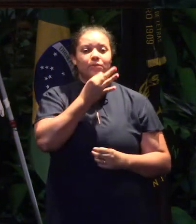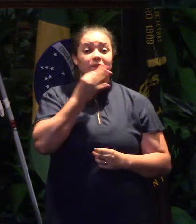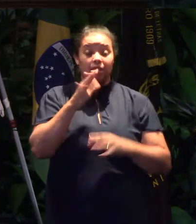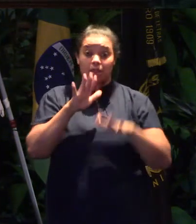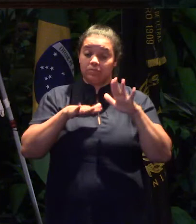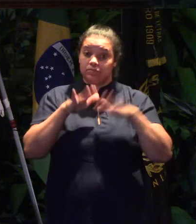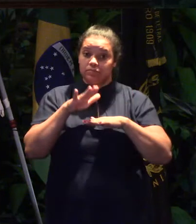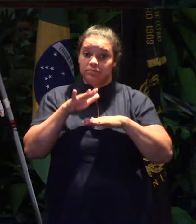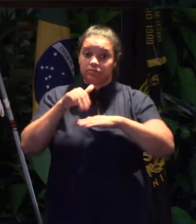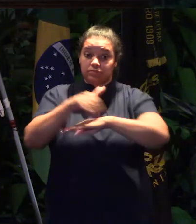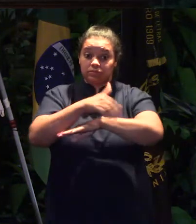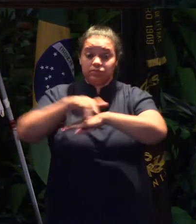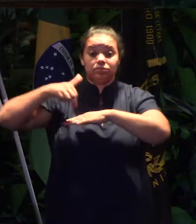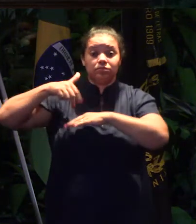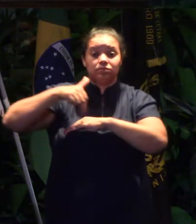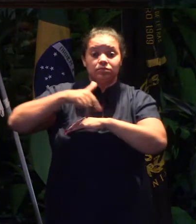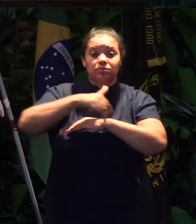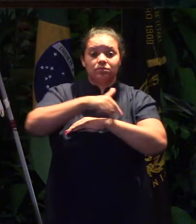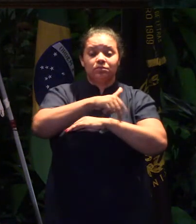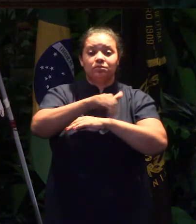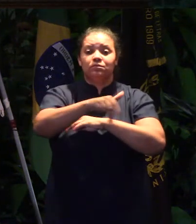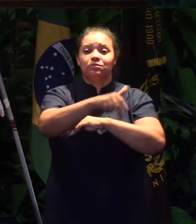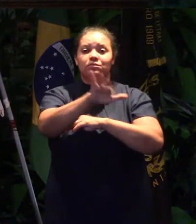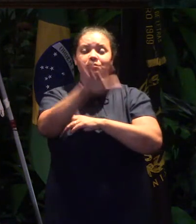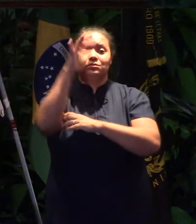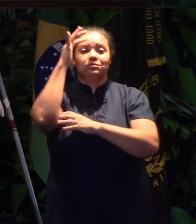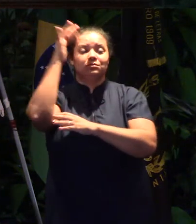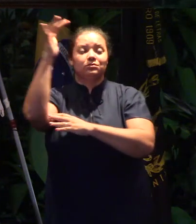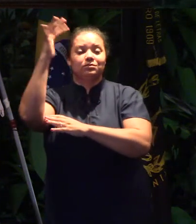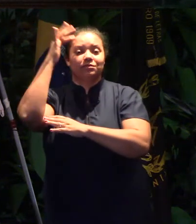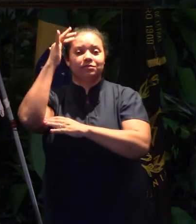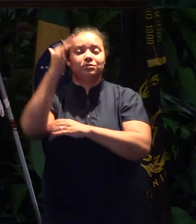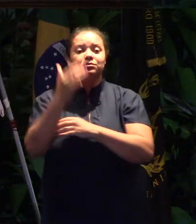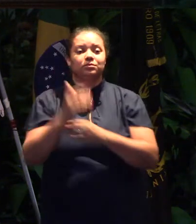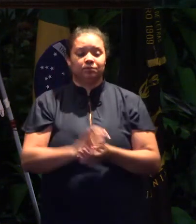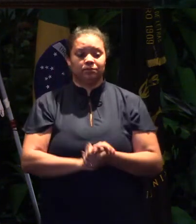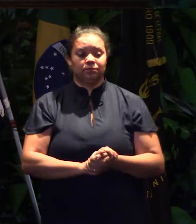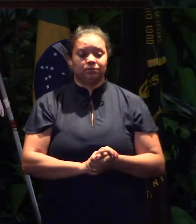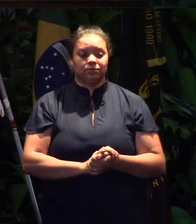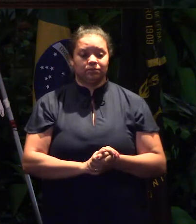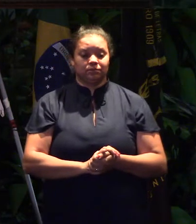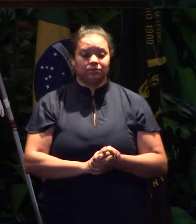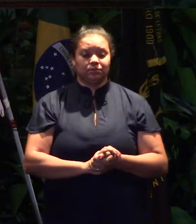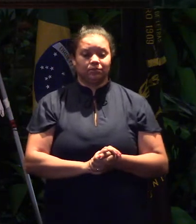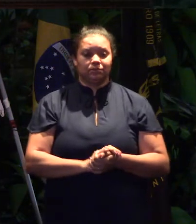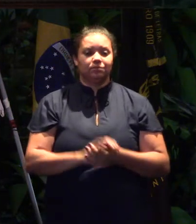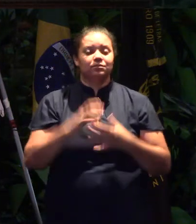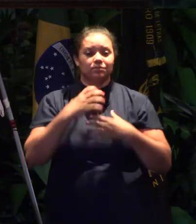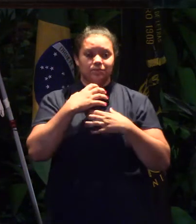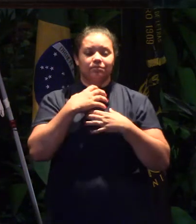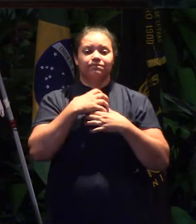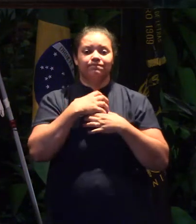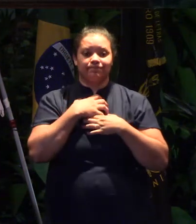trajetos, dedicava-se a essa que era sua distração favorita. Nesses momentos, ele contemplava ao